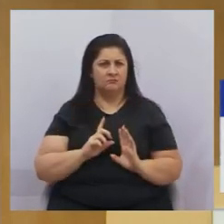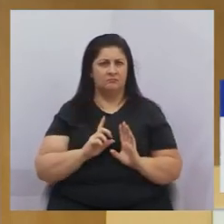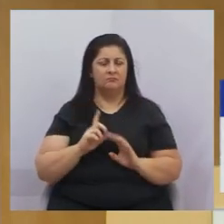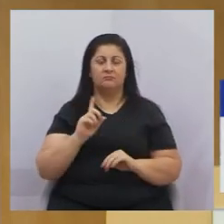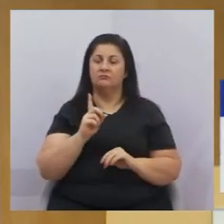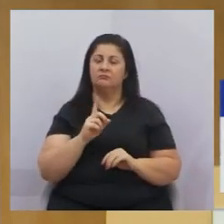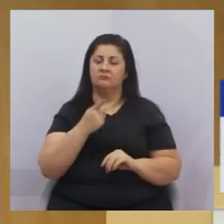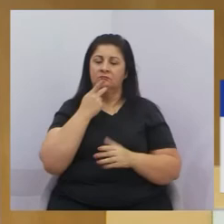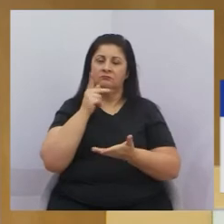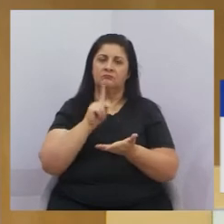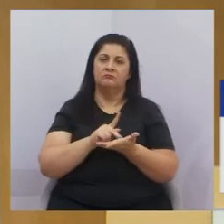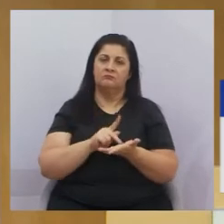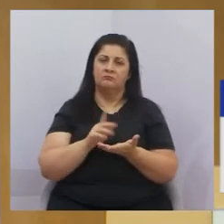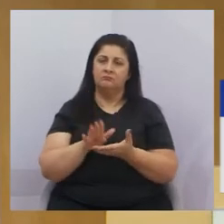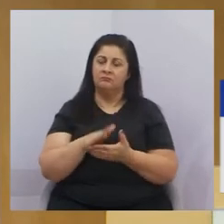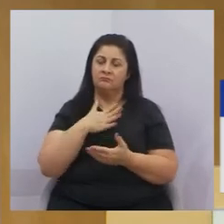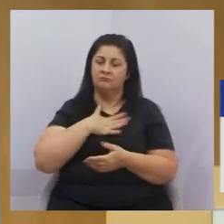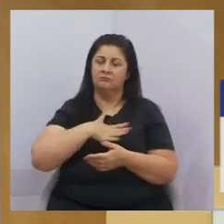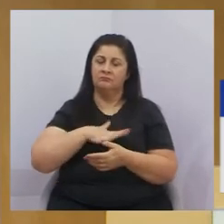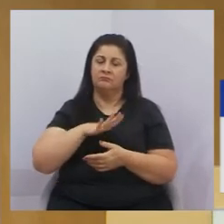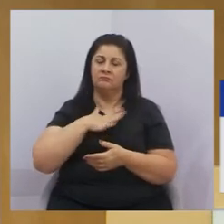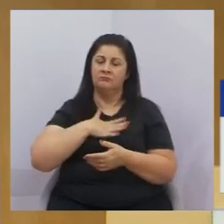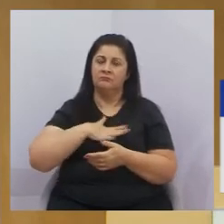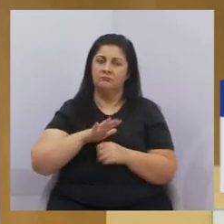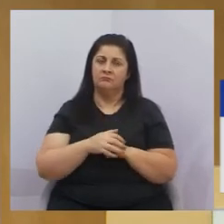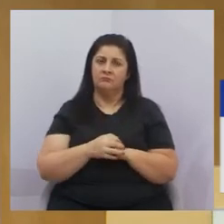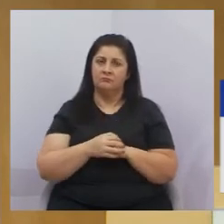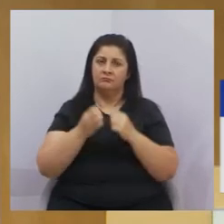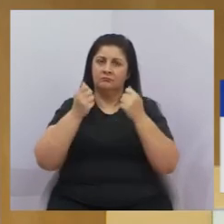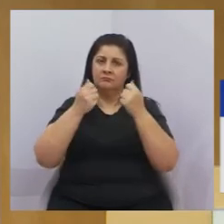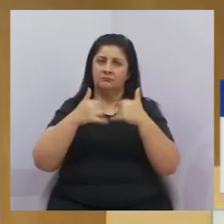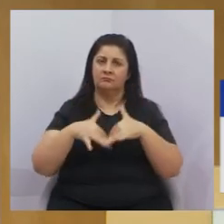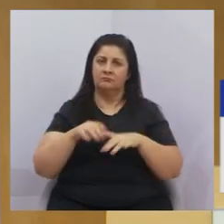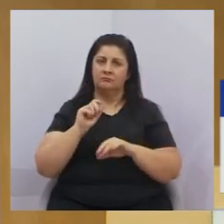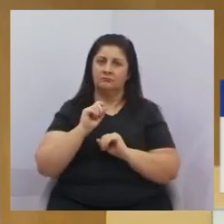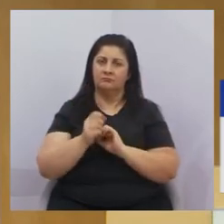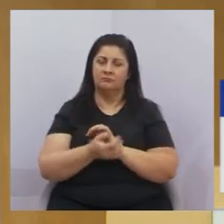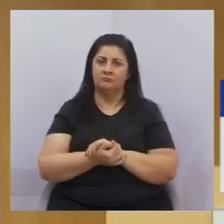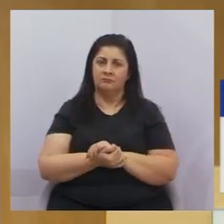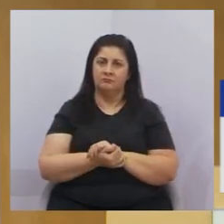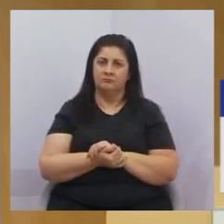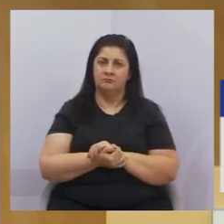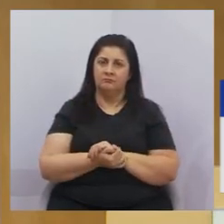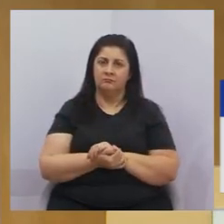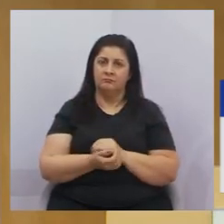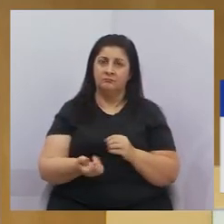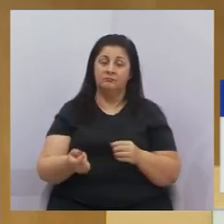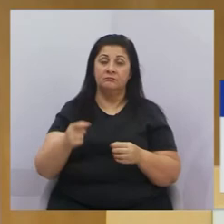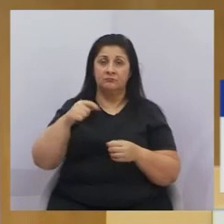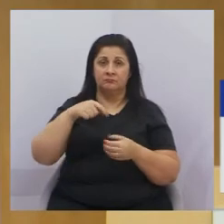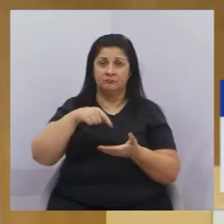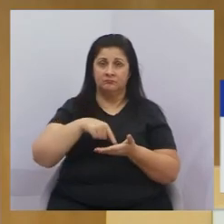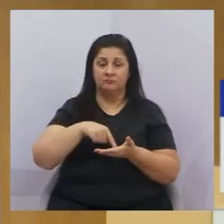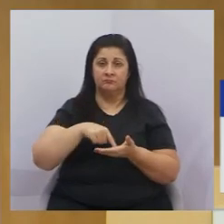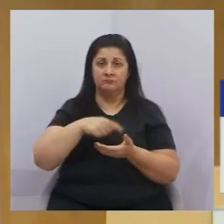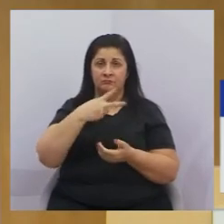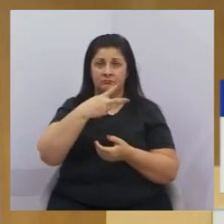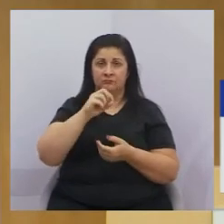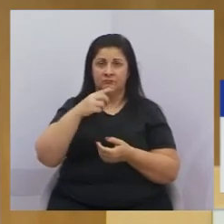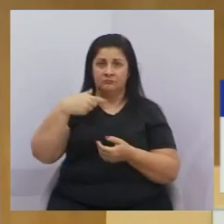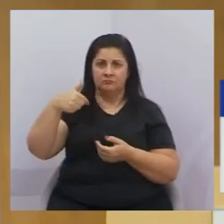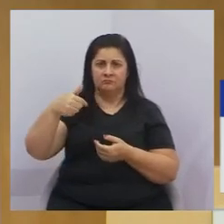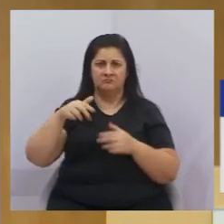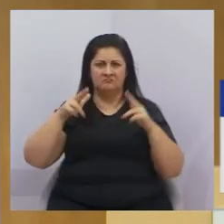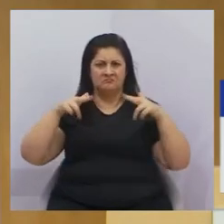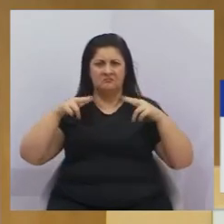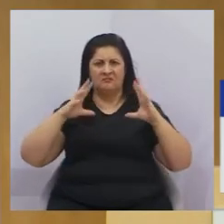bem sincero, bem tranquilo, e dizer que, desde quando eu vim para essa casa, de 2017, nunca fiz